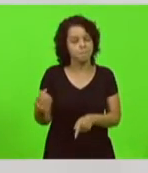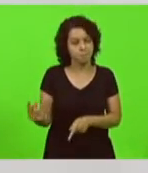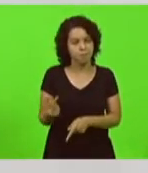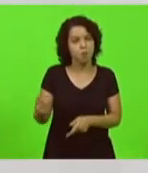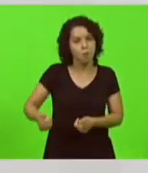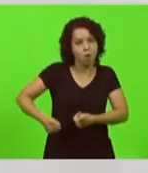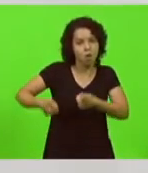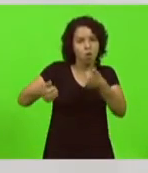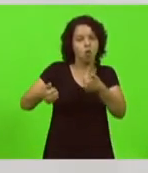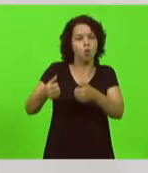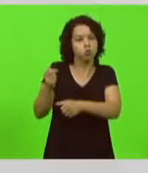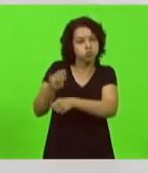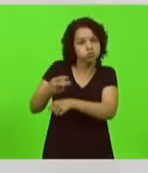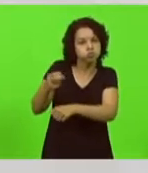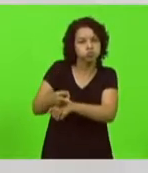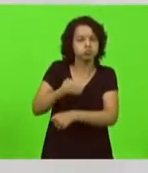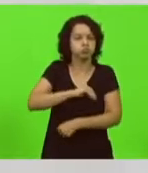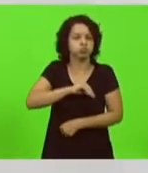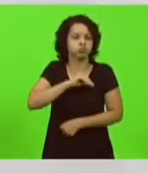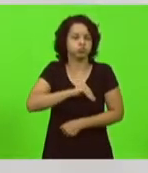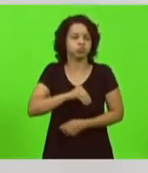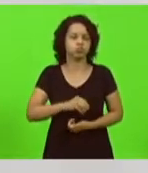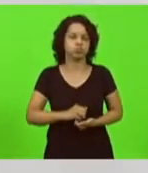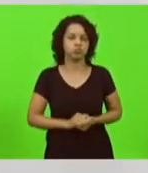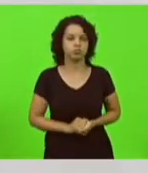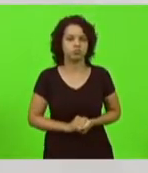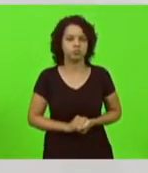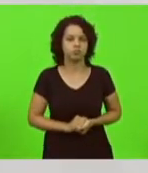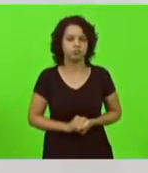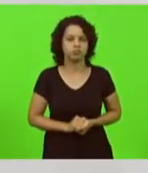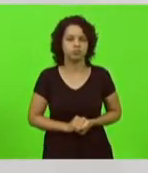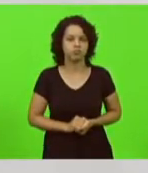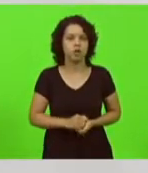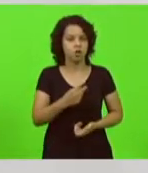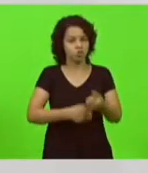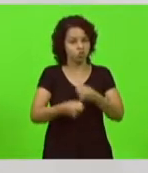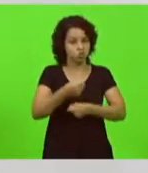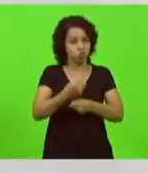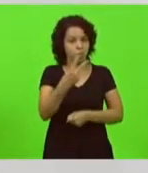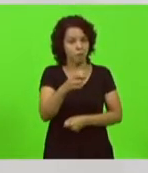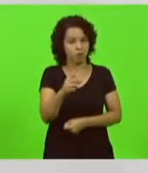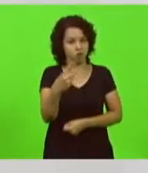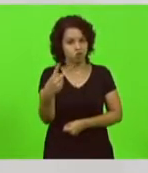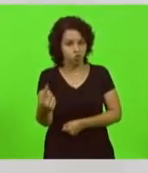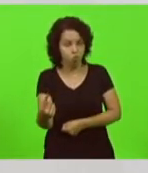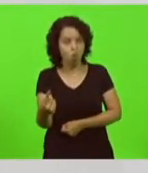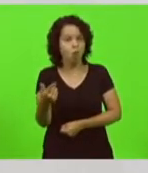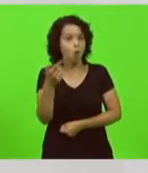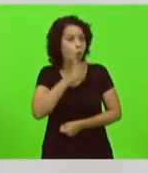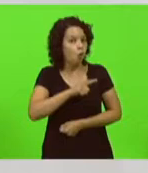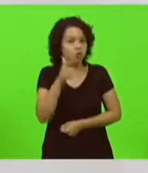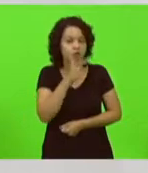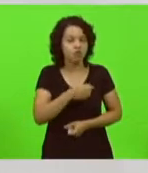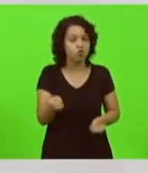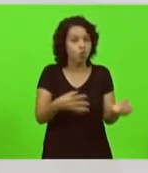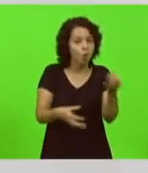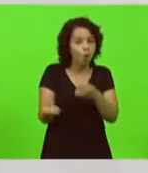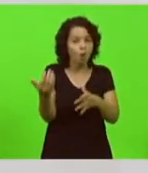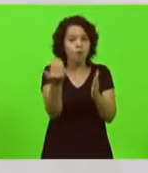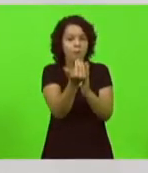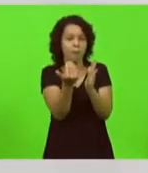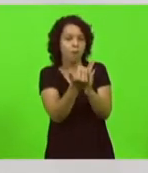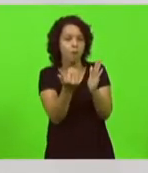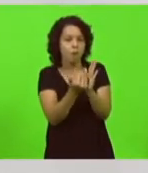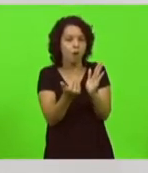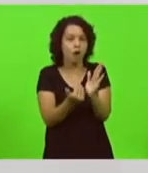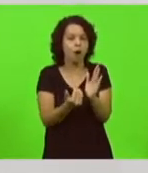Em 2021 também, aliás, foi o ano em que lançamos uma série de novos programas para atender diferentes